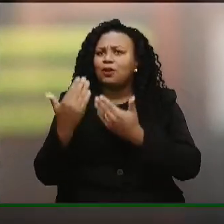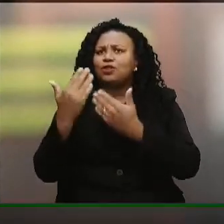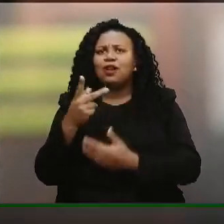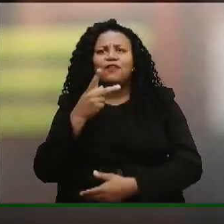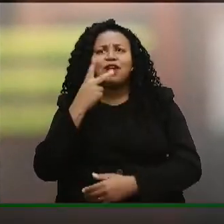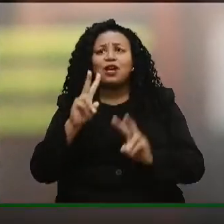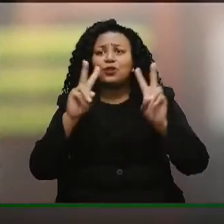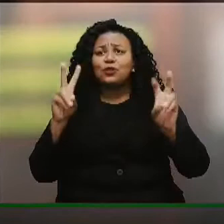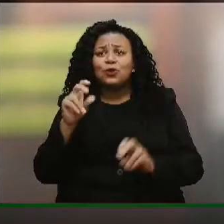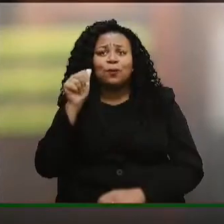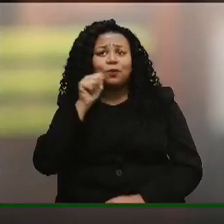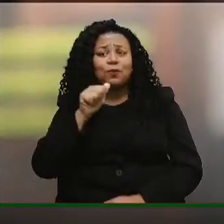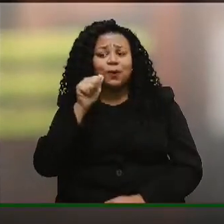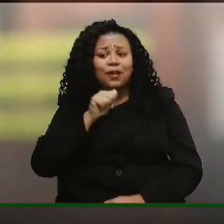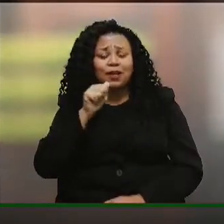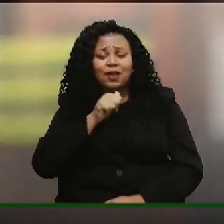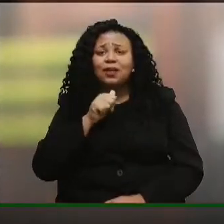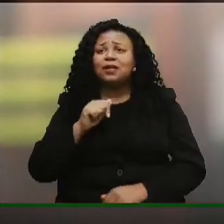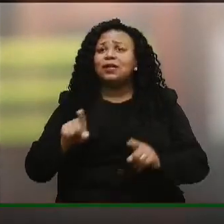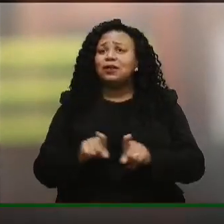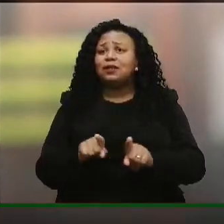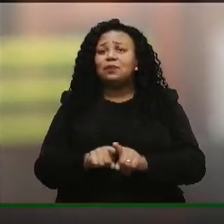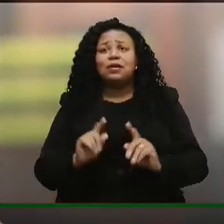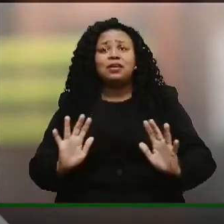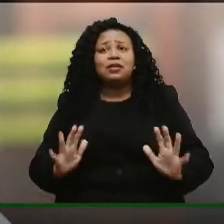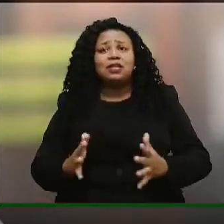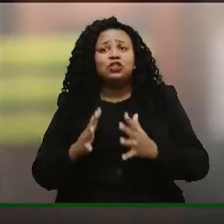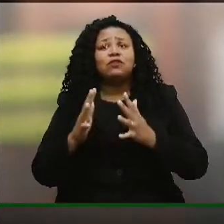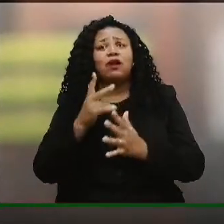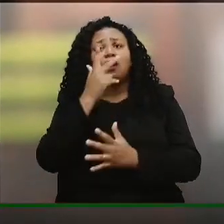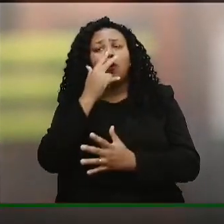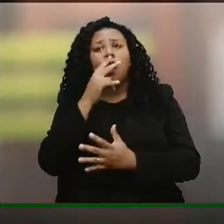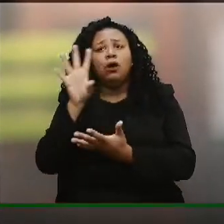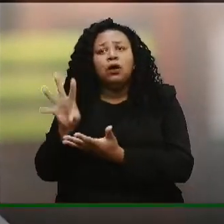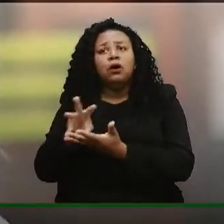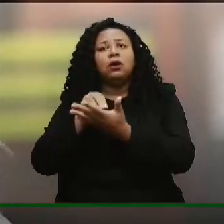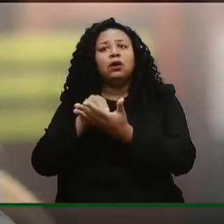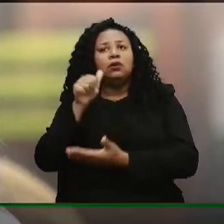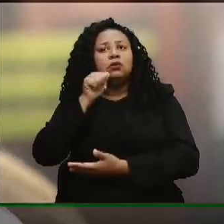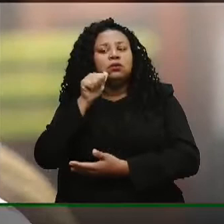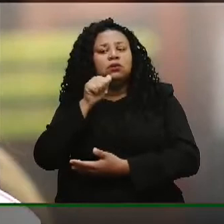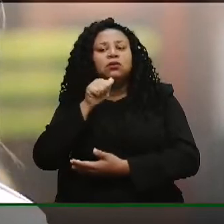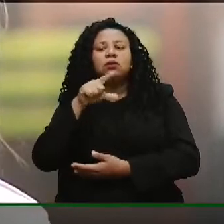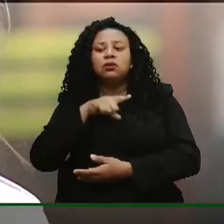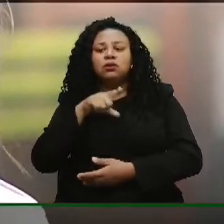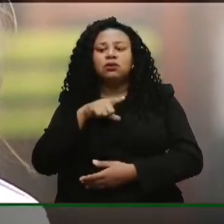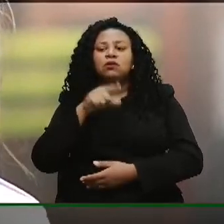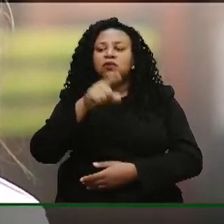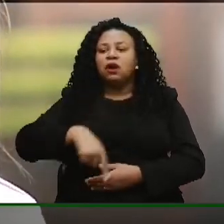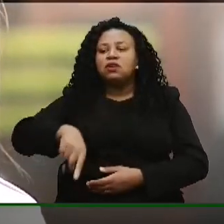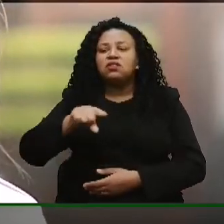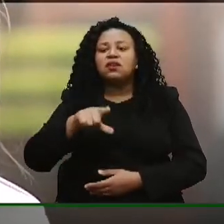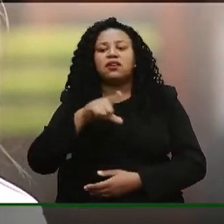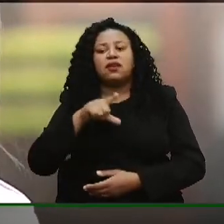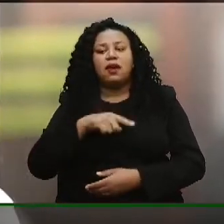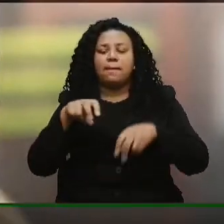falar sobre a mulher e incentivar, inspirar outras mulheres através de nós, de vocês que compõem